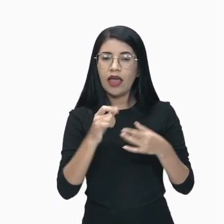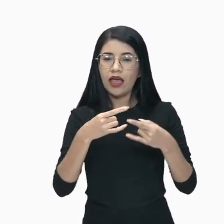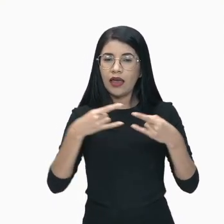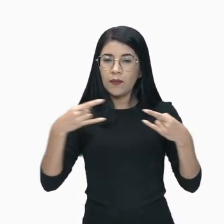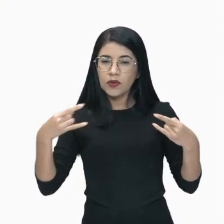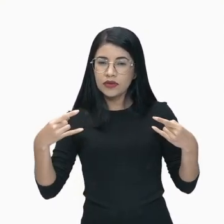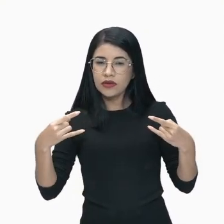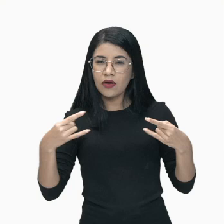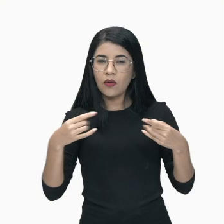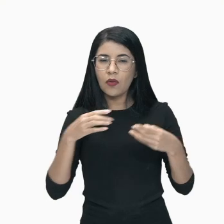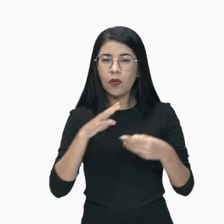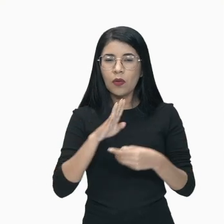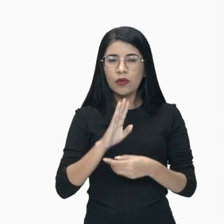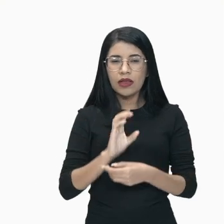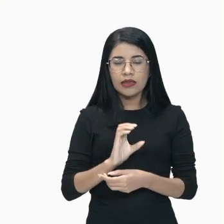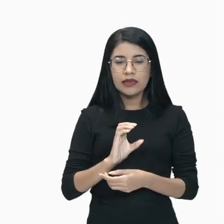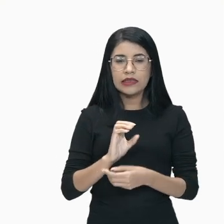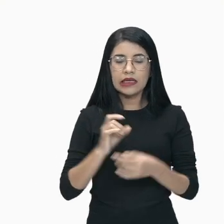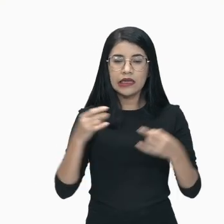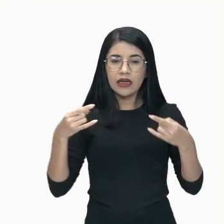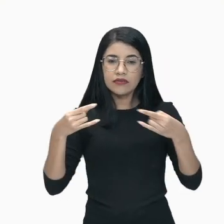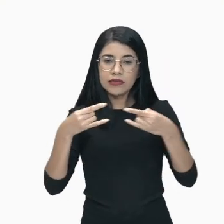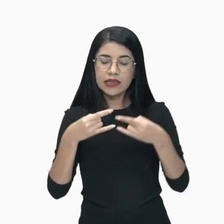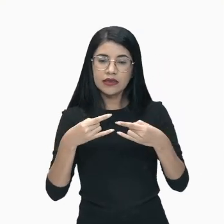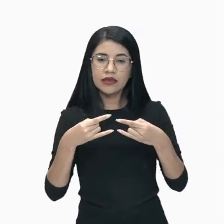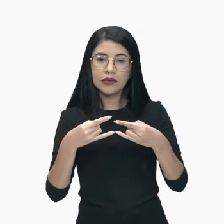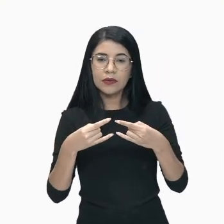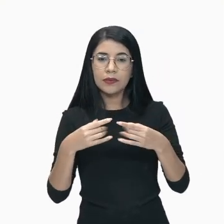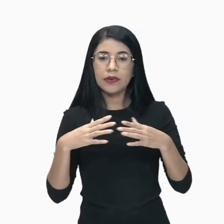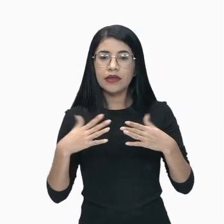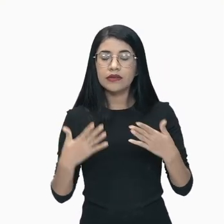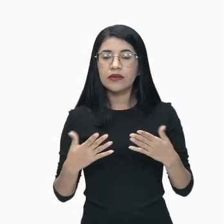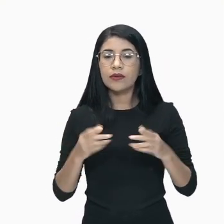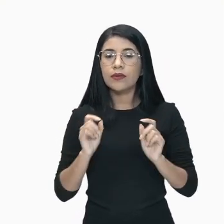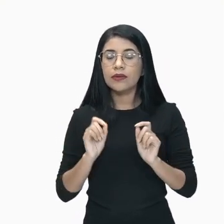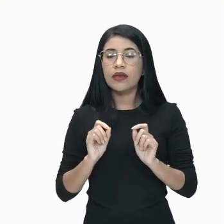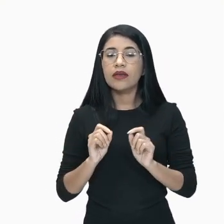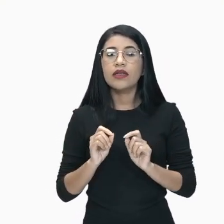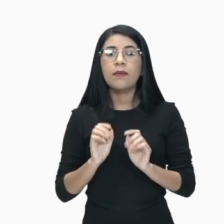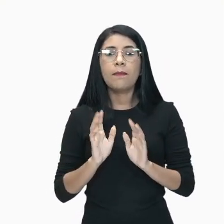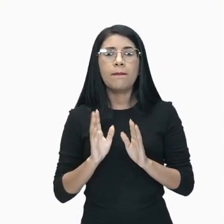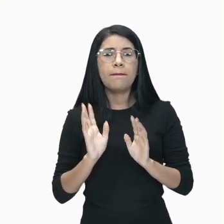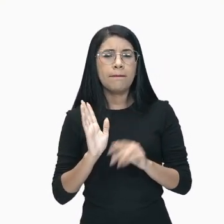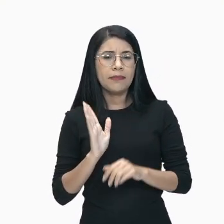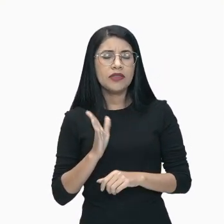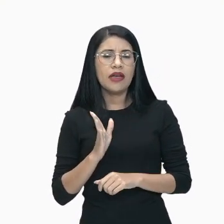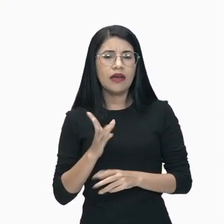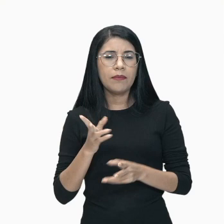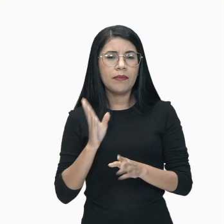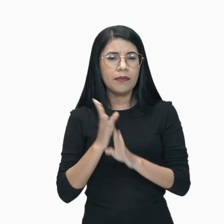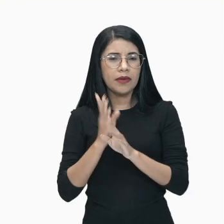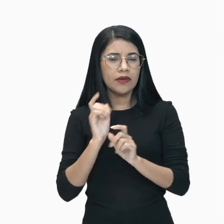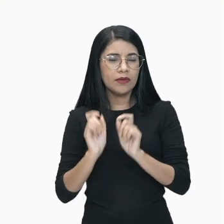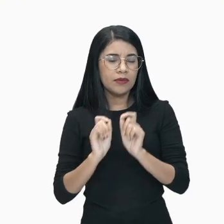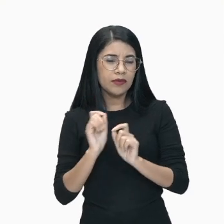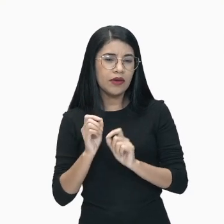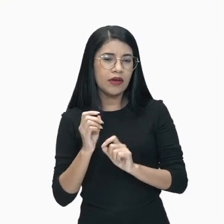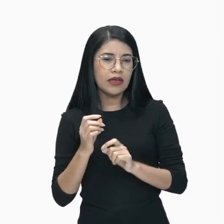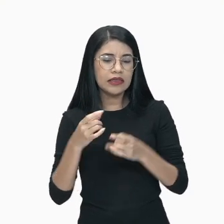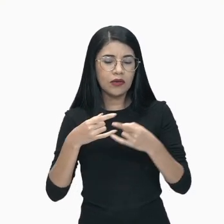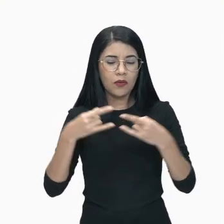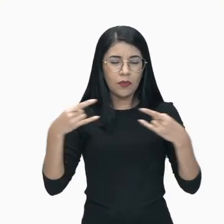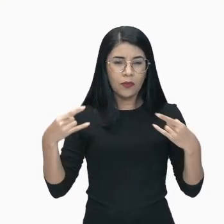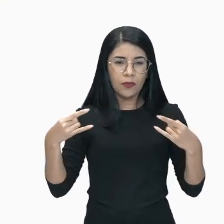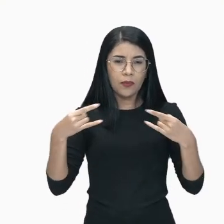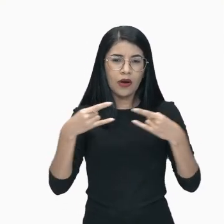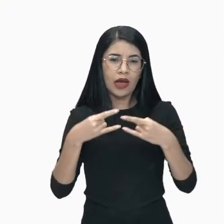de atração. Aí, olha só, a gente já pode saber se é de atração e de repulsão quando a gente multiplica aqui